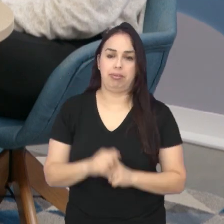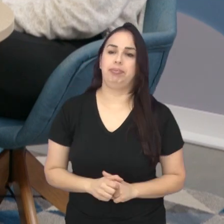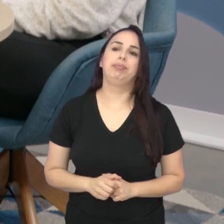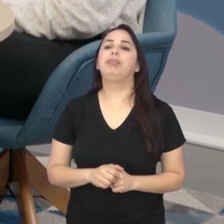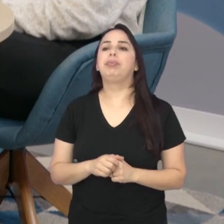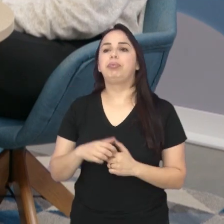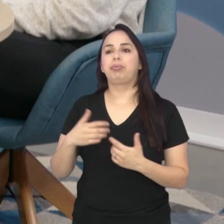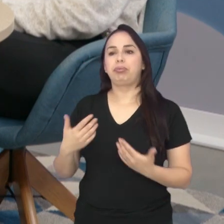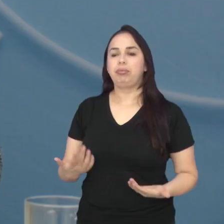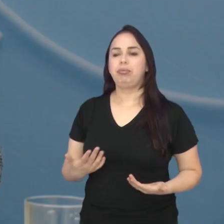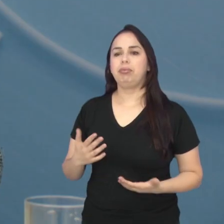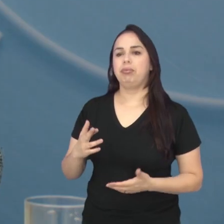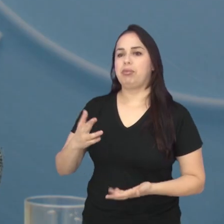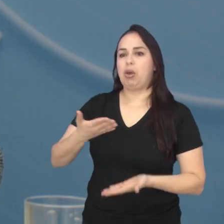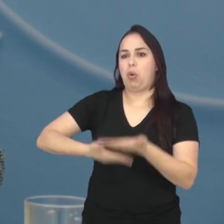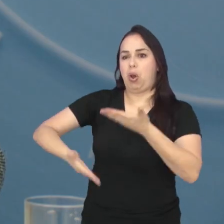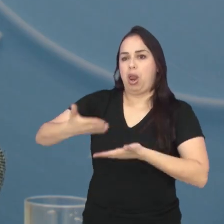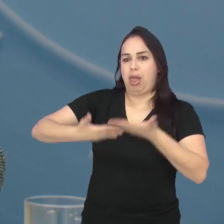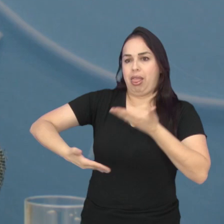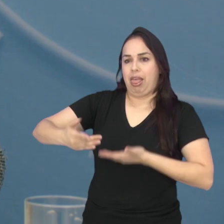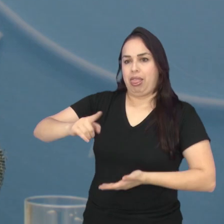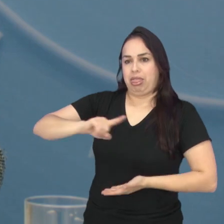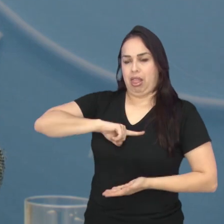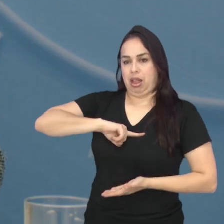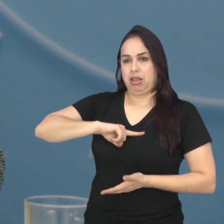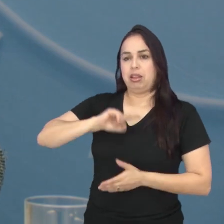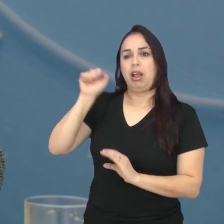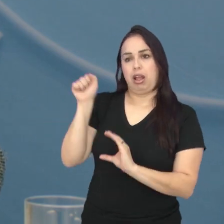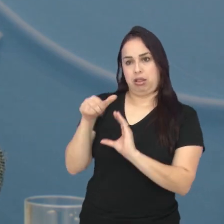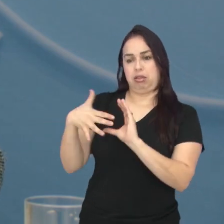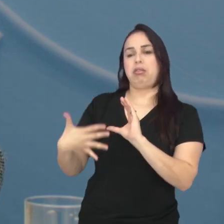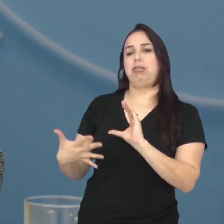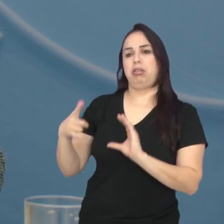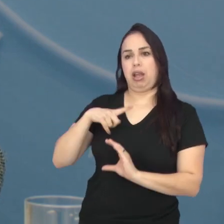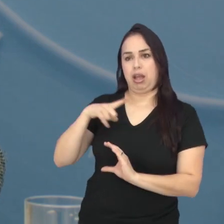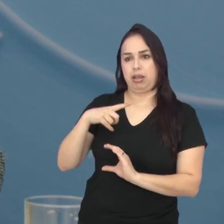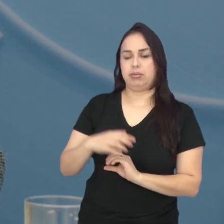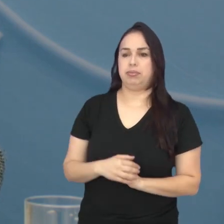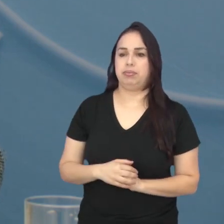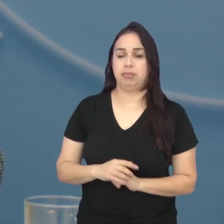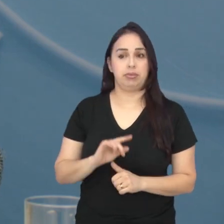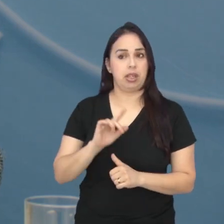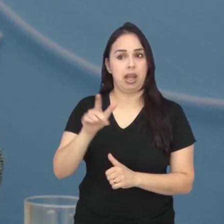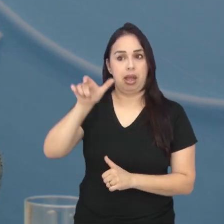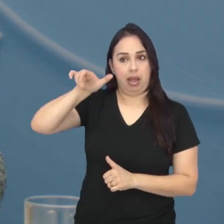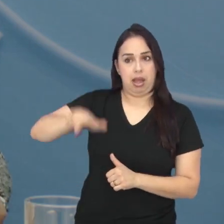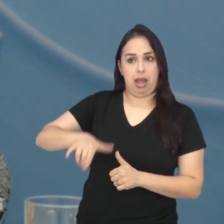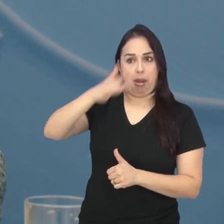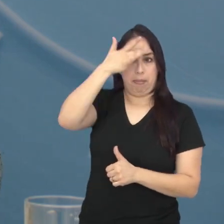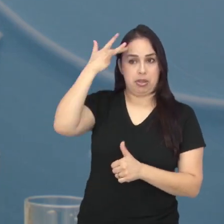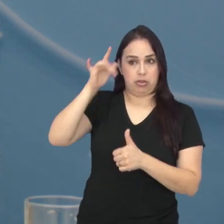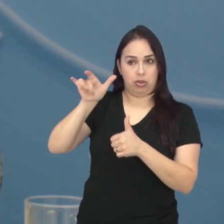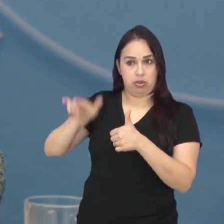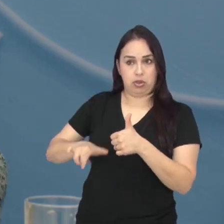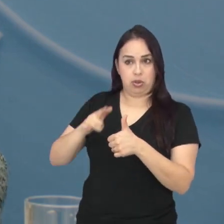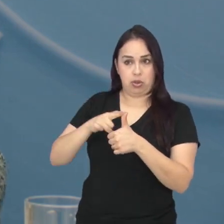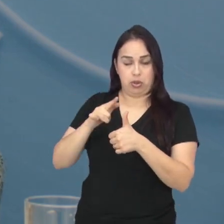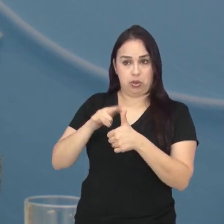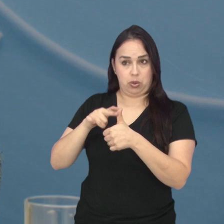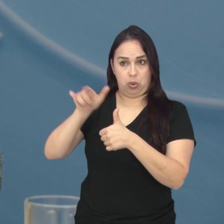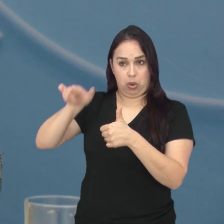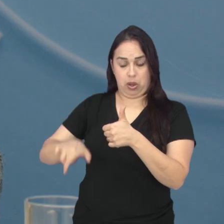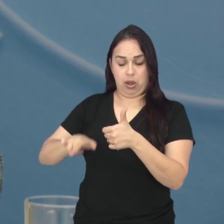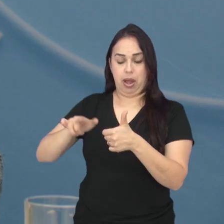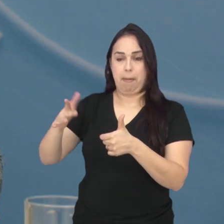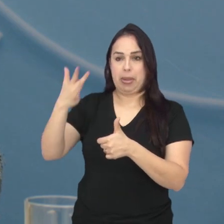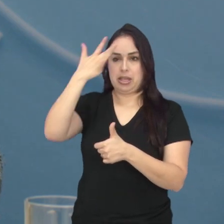o relacionamento abusivo, algumas características de uma relação abusiva o abusador, vou falar abusador e vítima, tá?